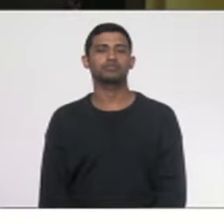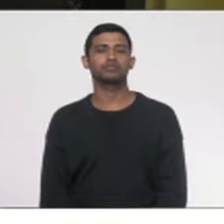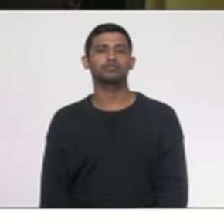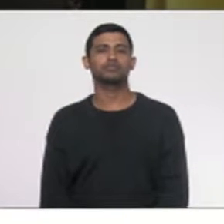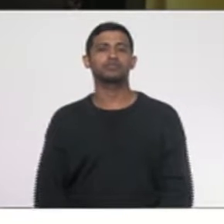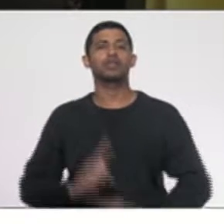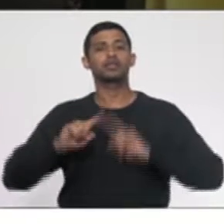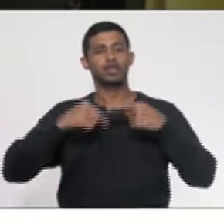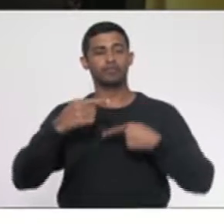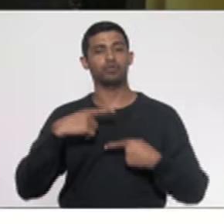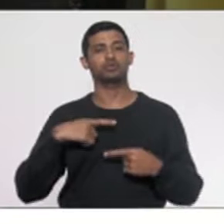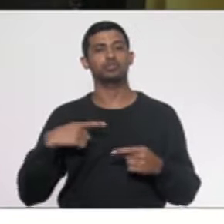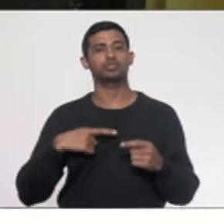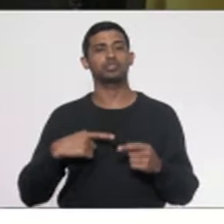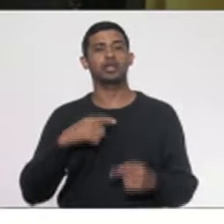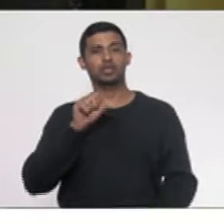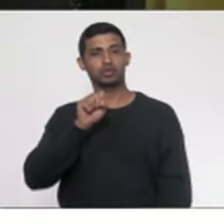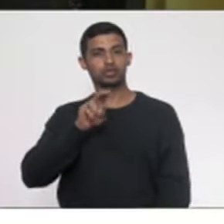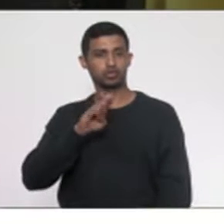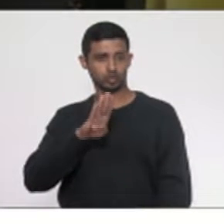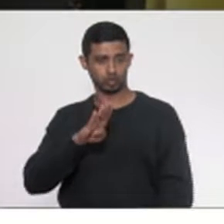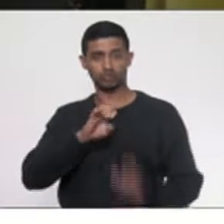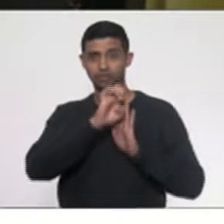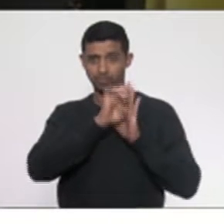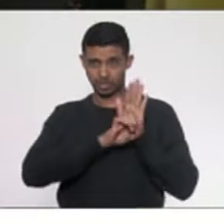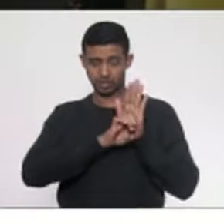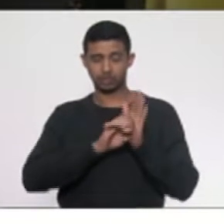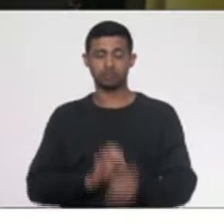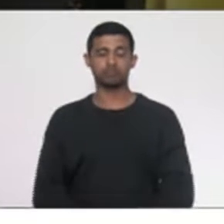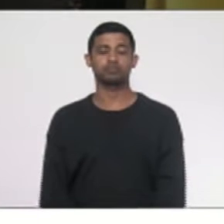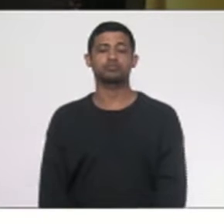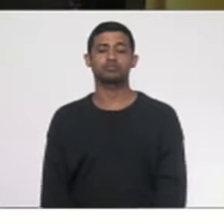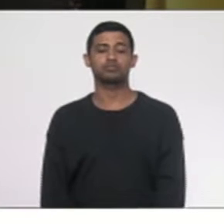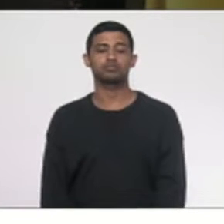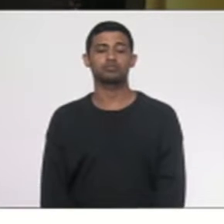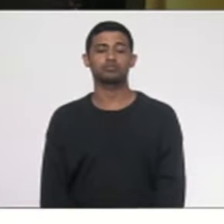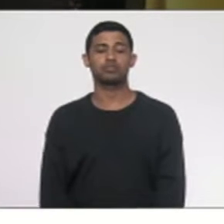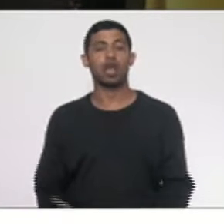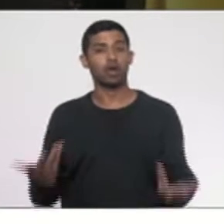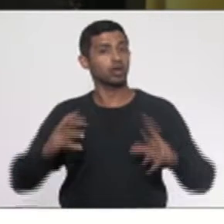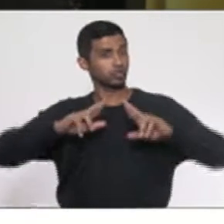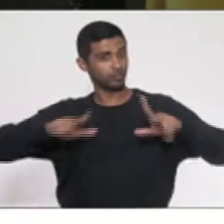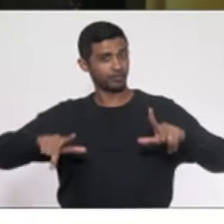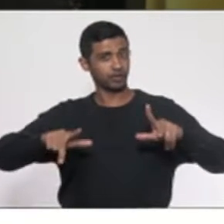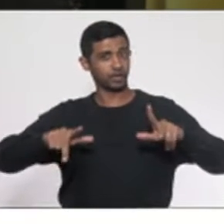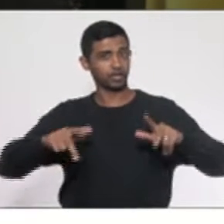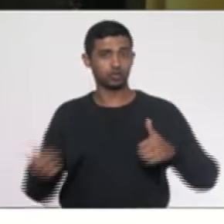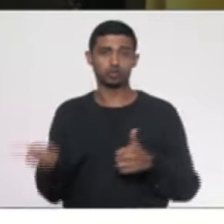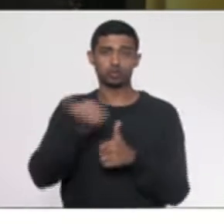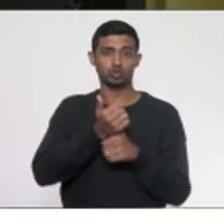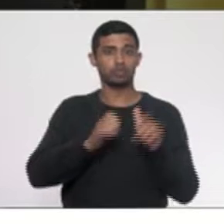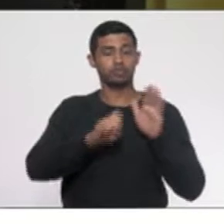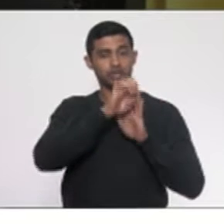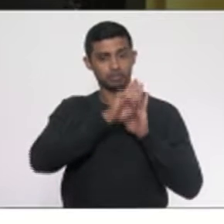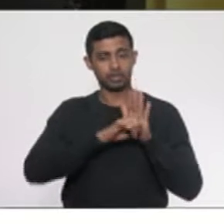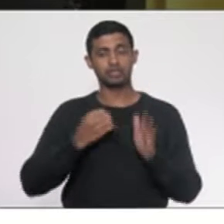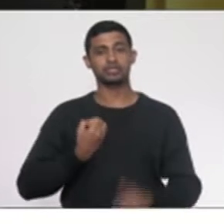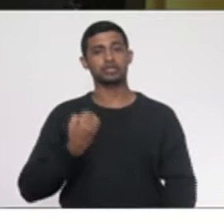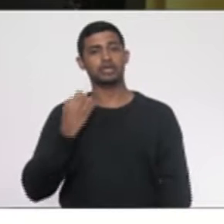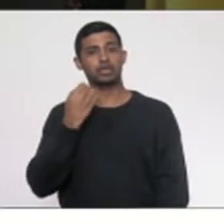Depois segue também as subemendas da comissão, que aí são emendas, as emendas